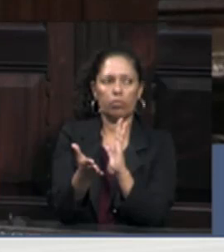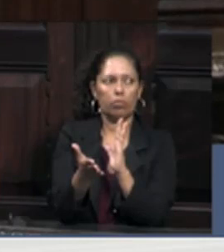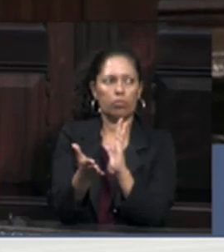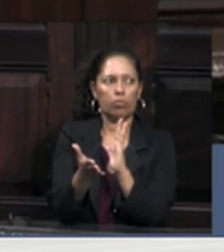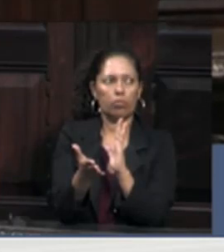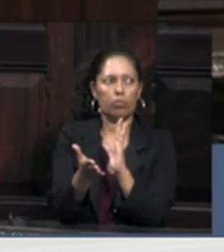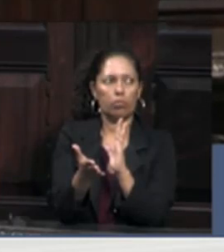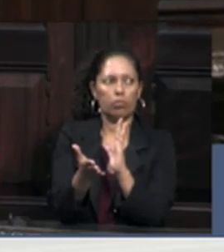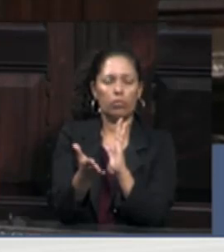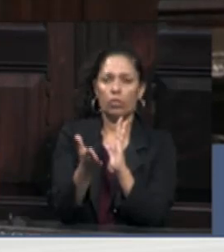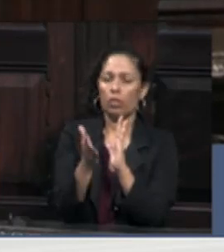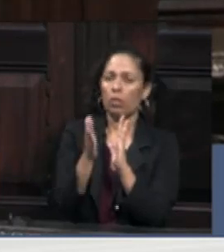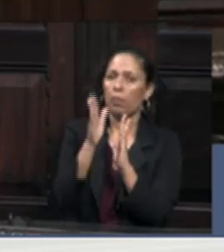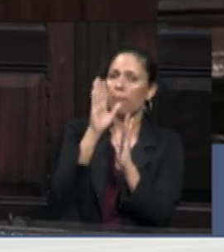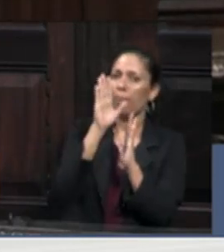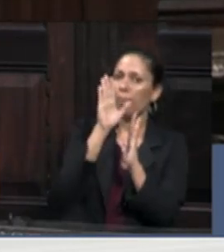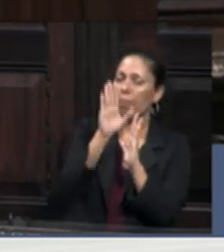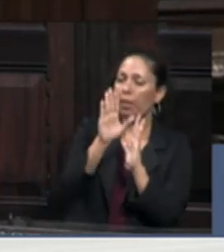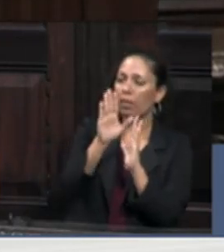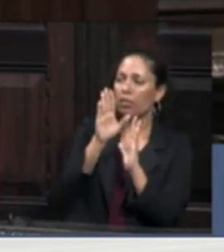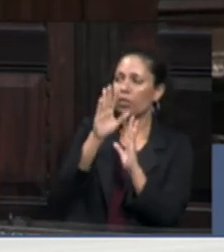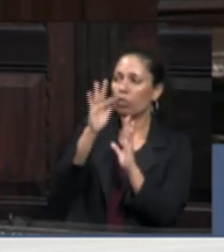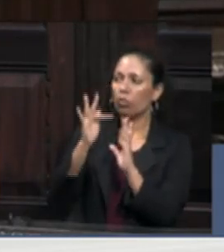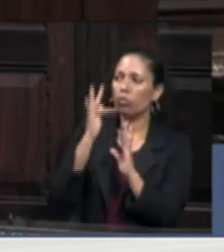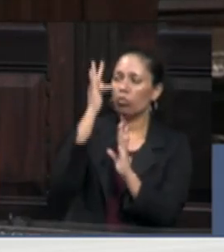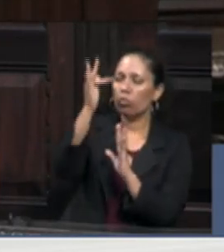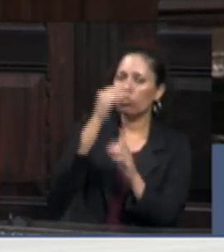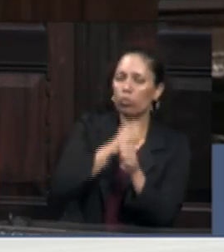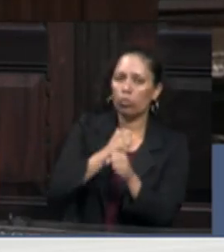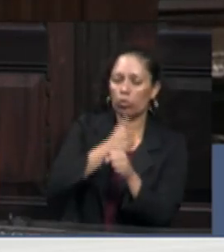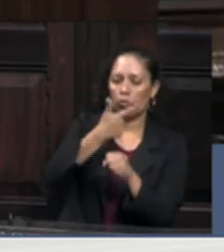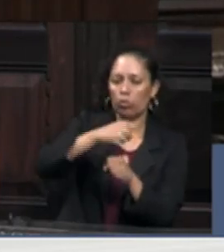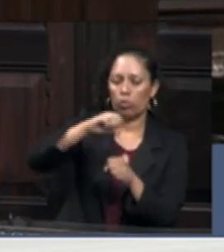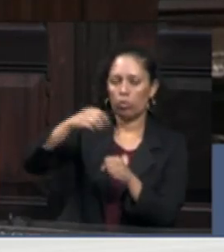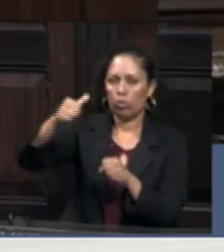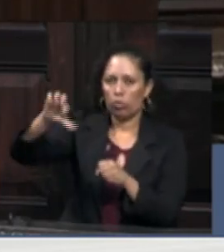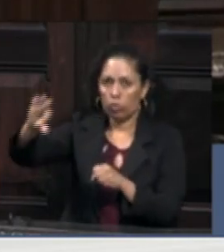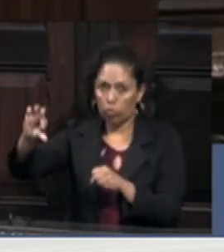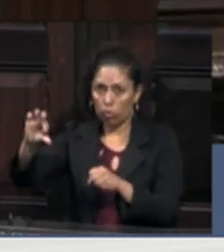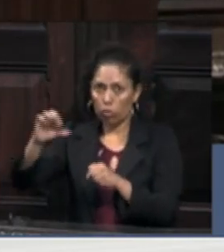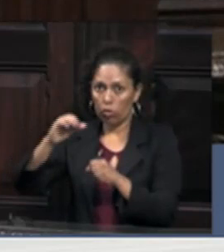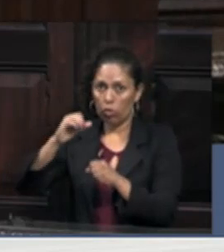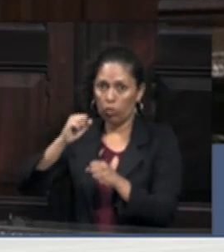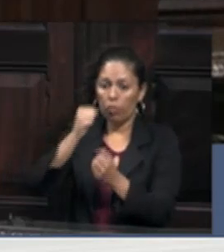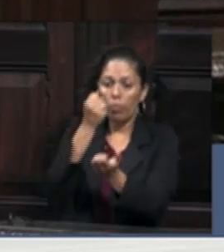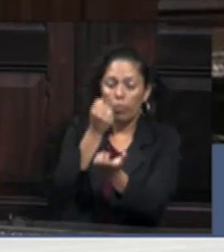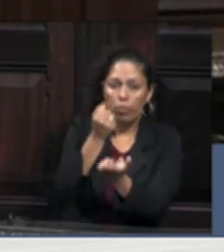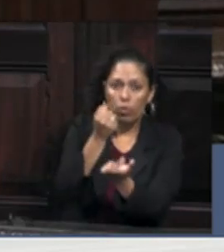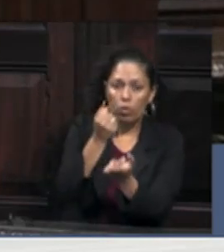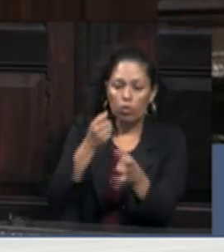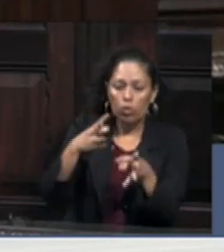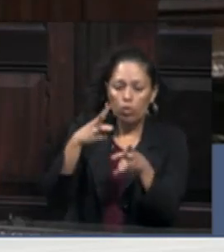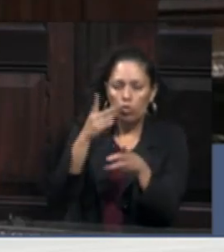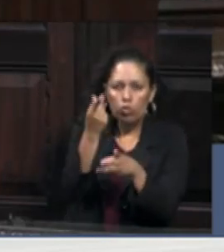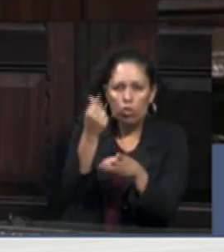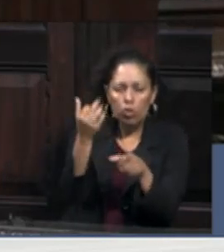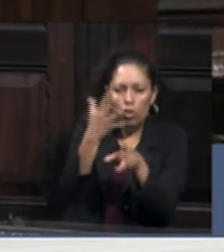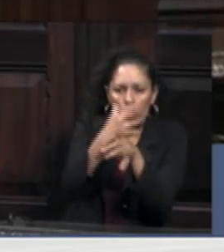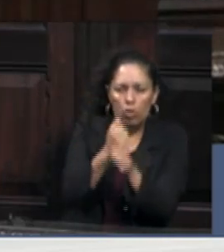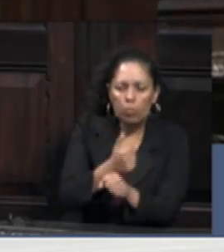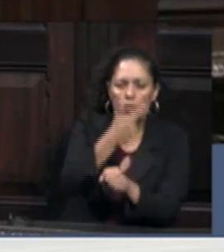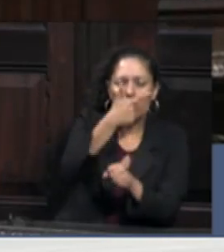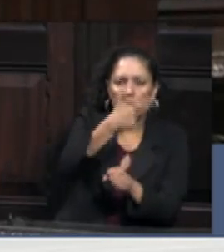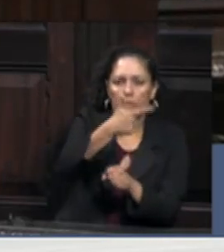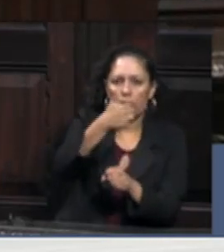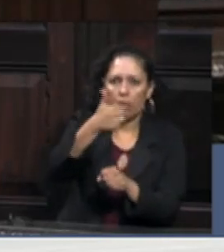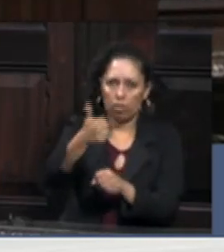que a receita prevista é de pouco mais de 71 bilhões de reais e a despesa programada é